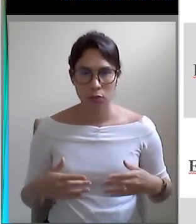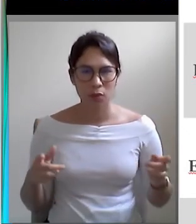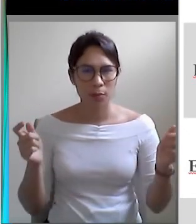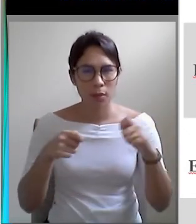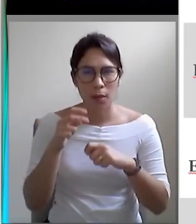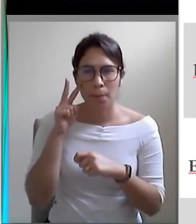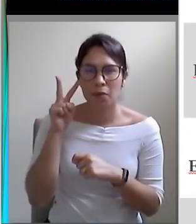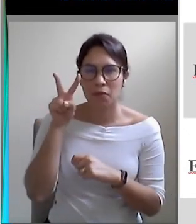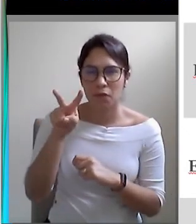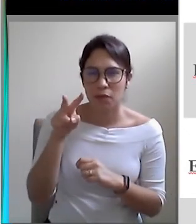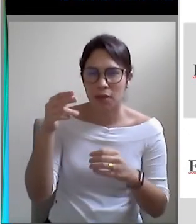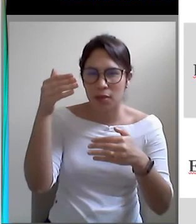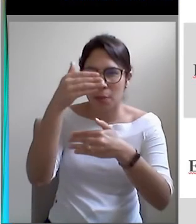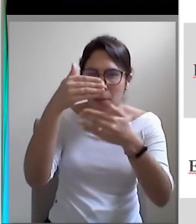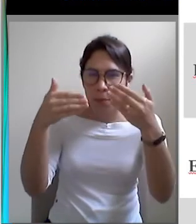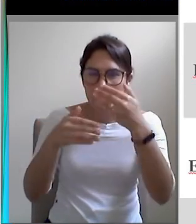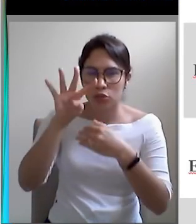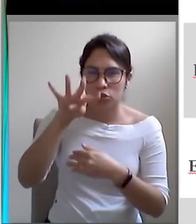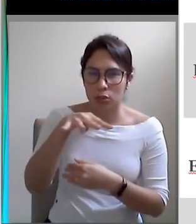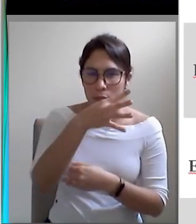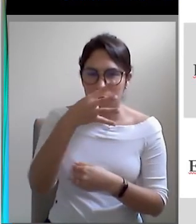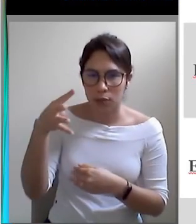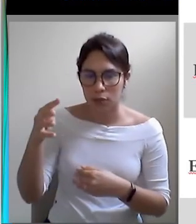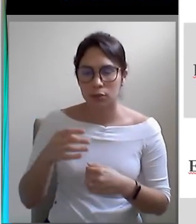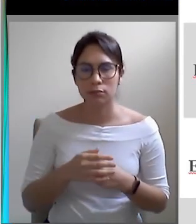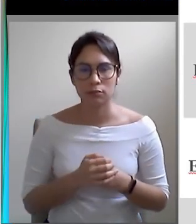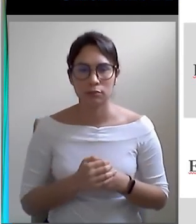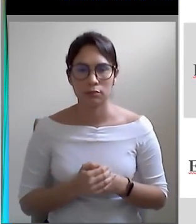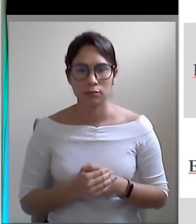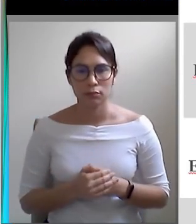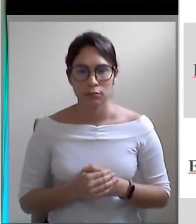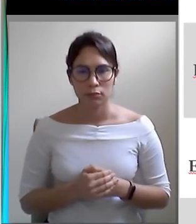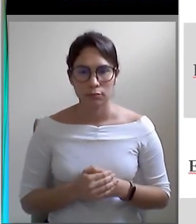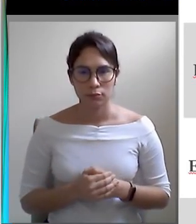organismo, conforme pode ser observado na tabela.